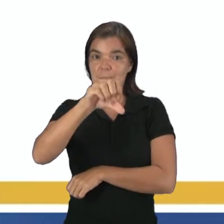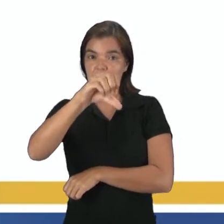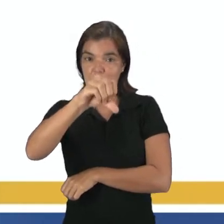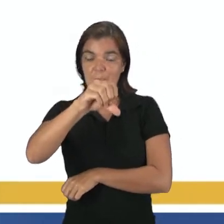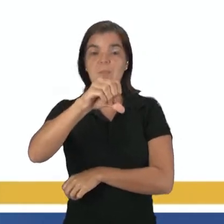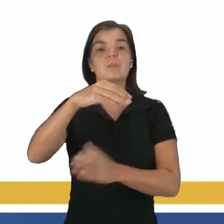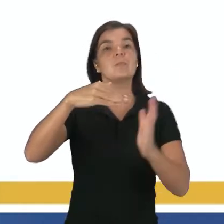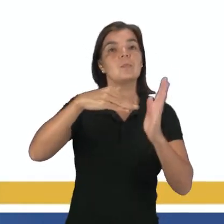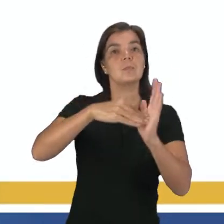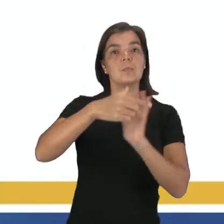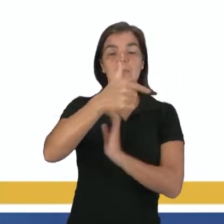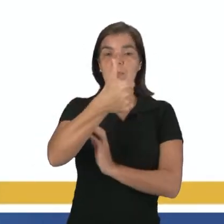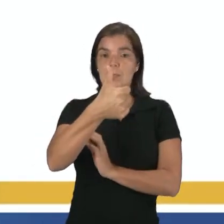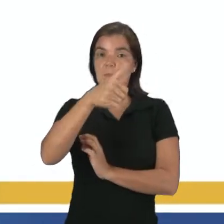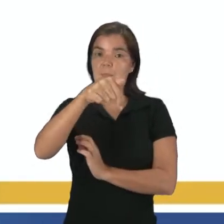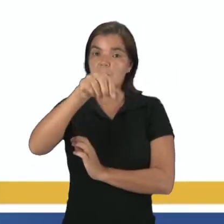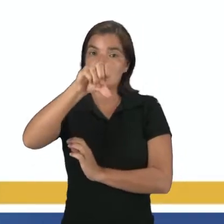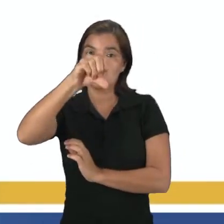1789 até